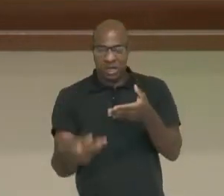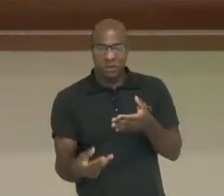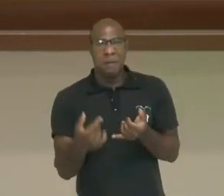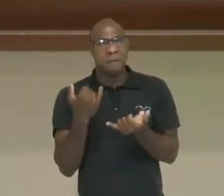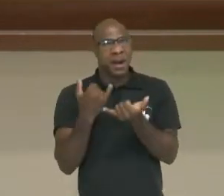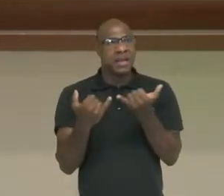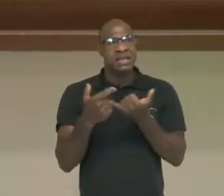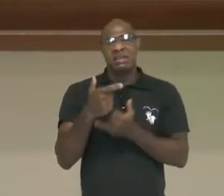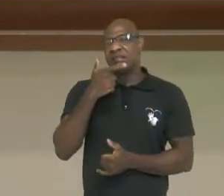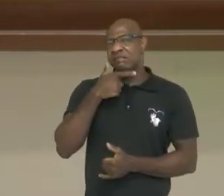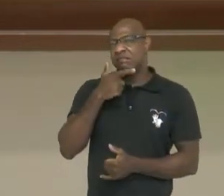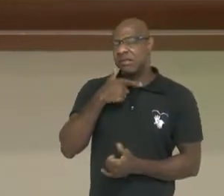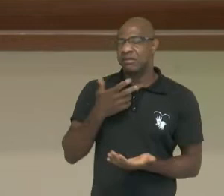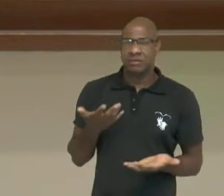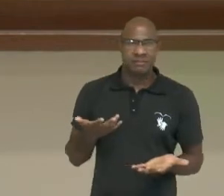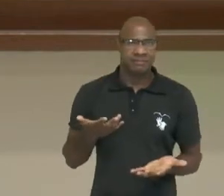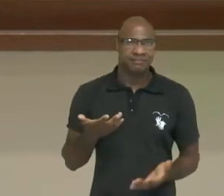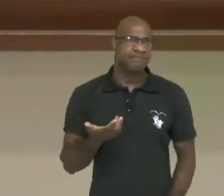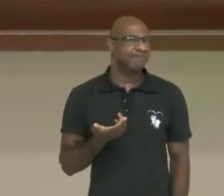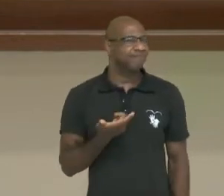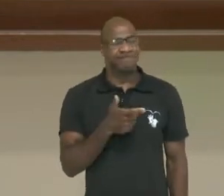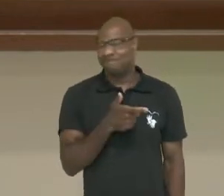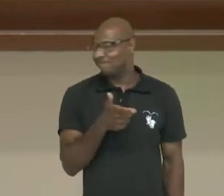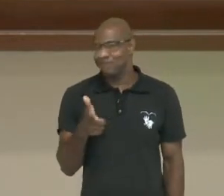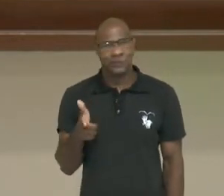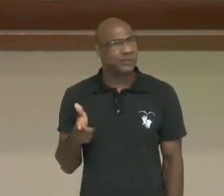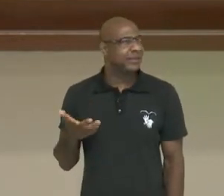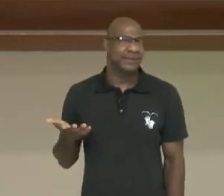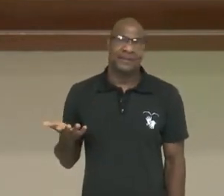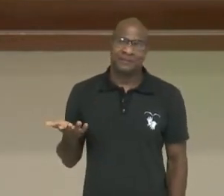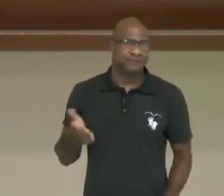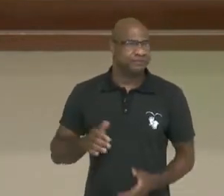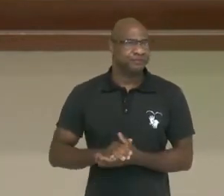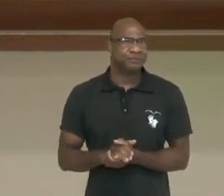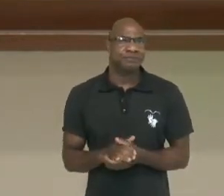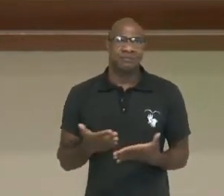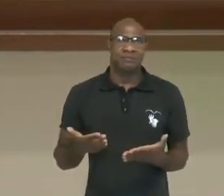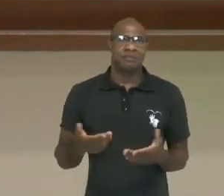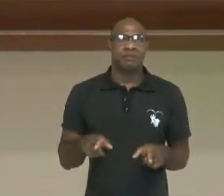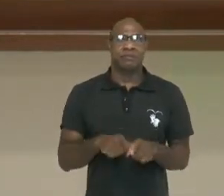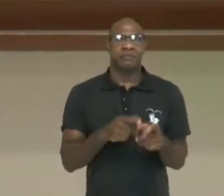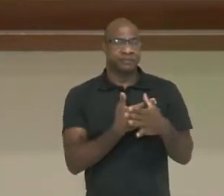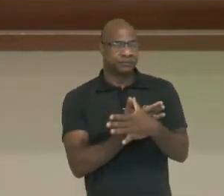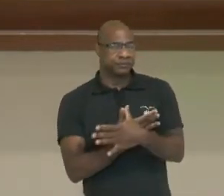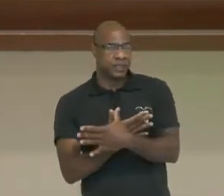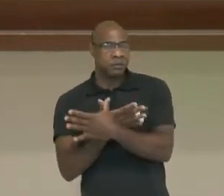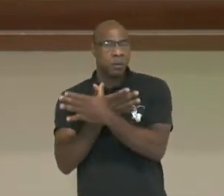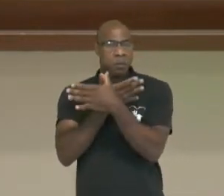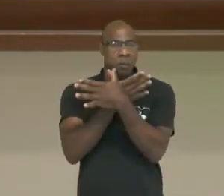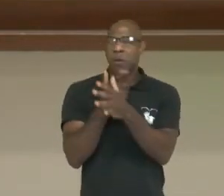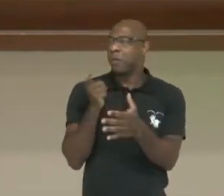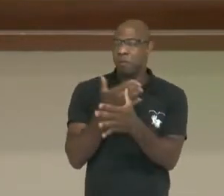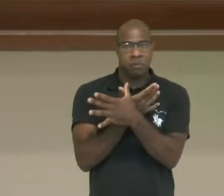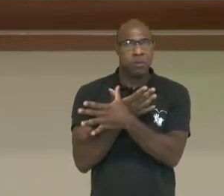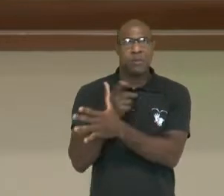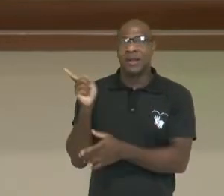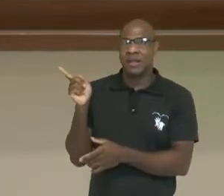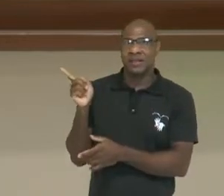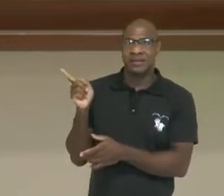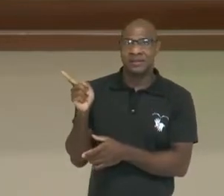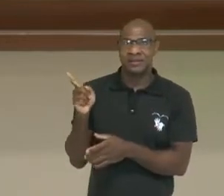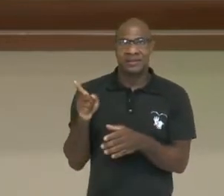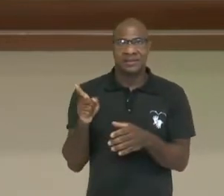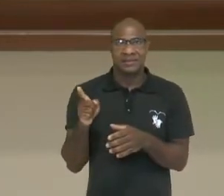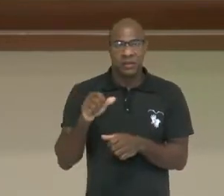queijo, aí acho que já não funciona muito bem não, de falar que todas as borboletas passaram, eu acho que não é por